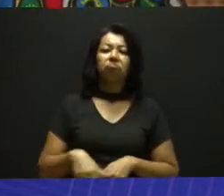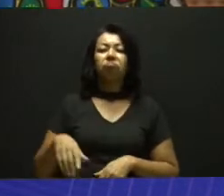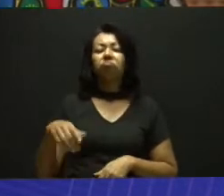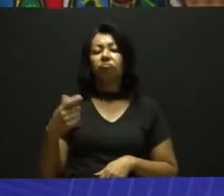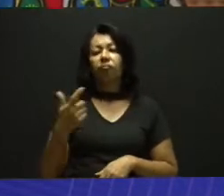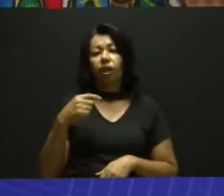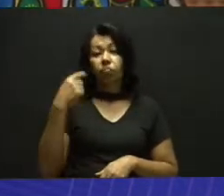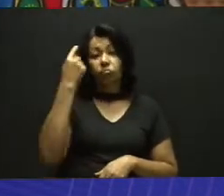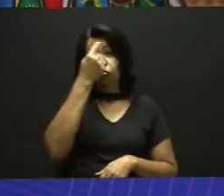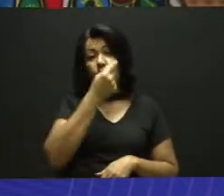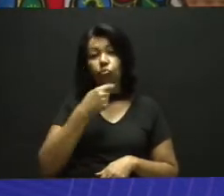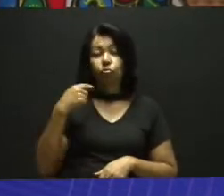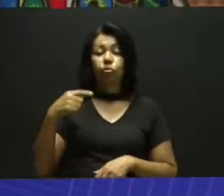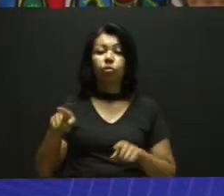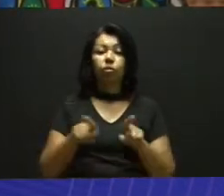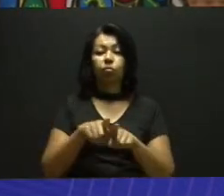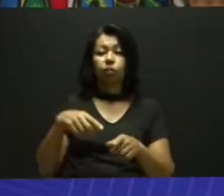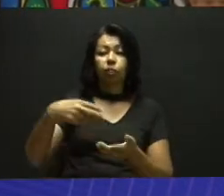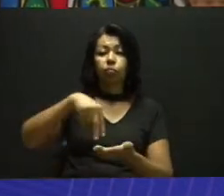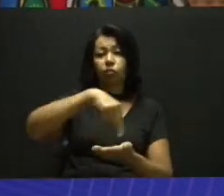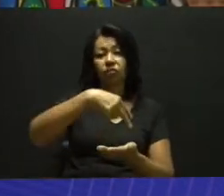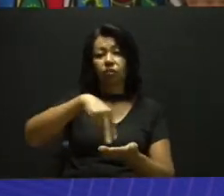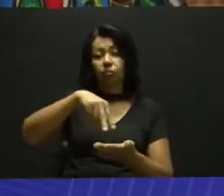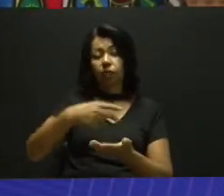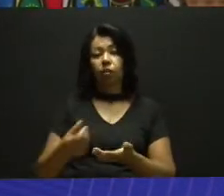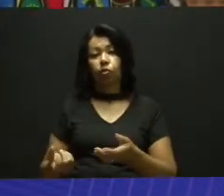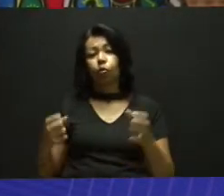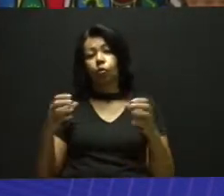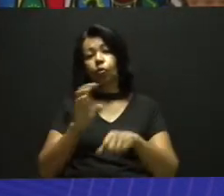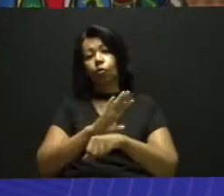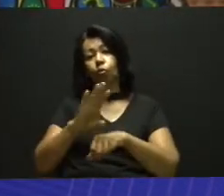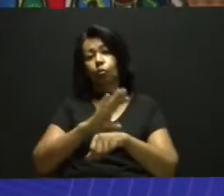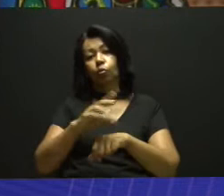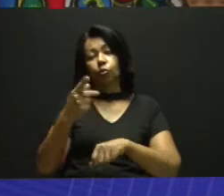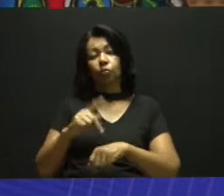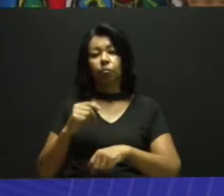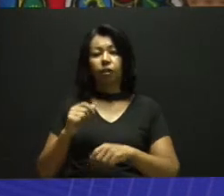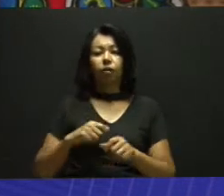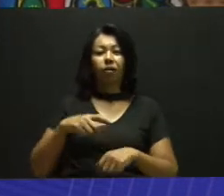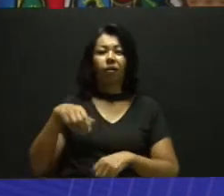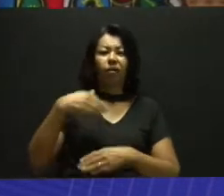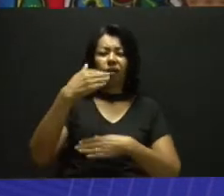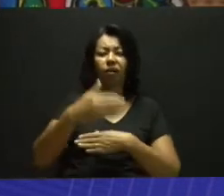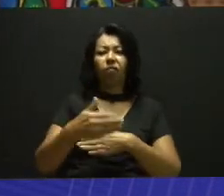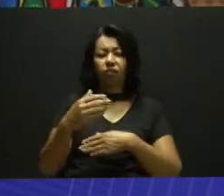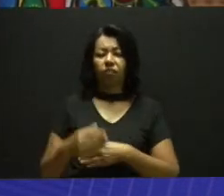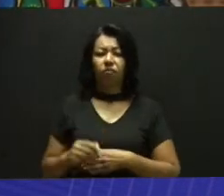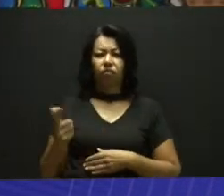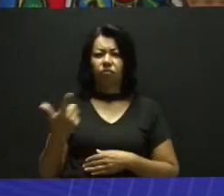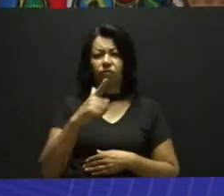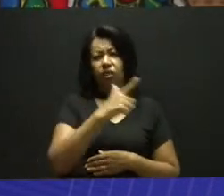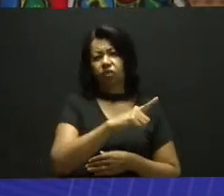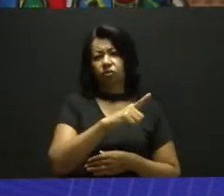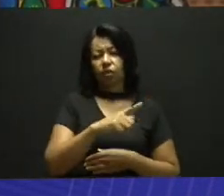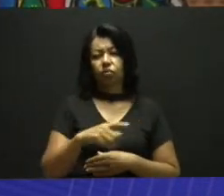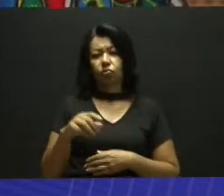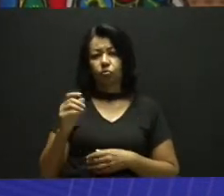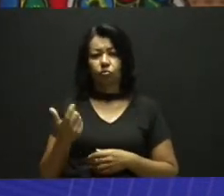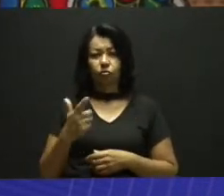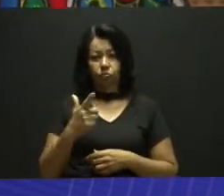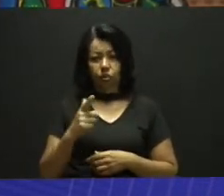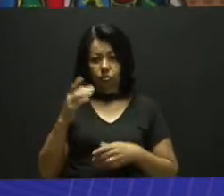movimento curso disciplinas e técnicas para a linha de frente e corpos coreográficos curso